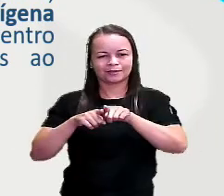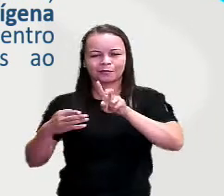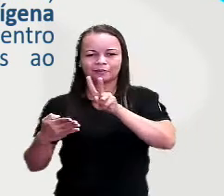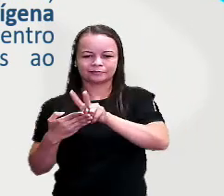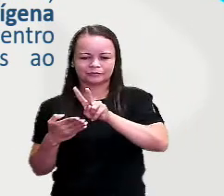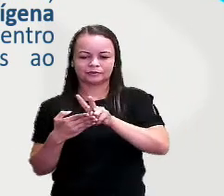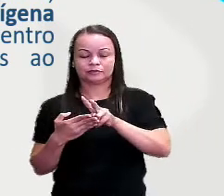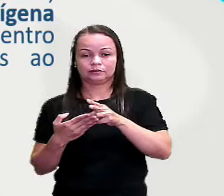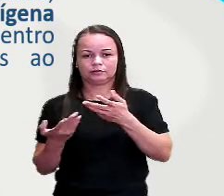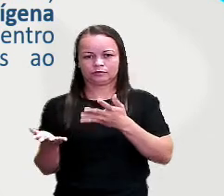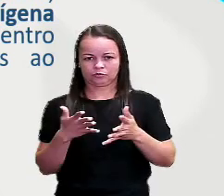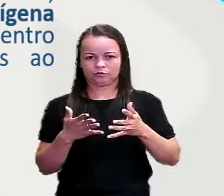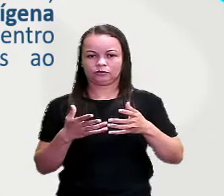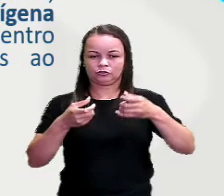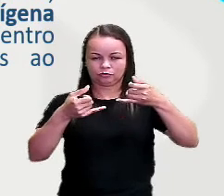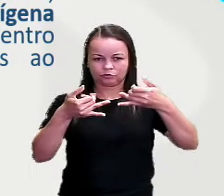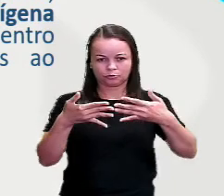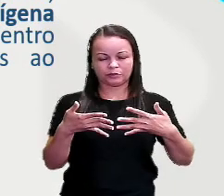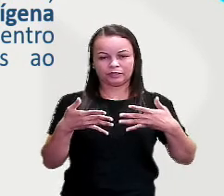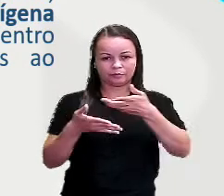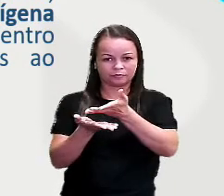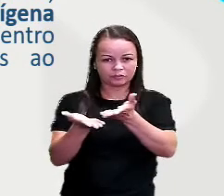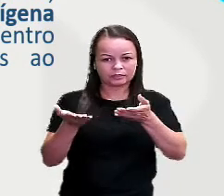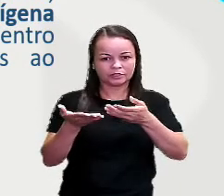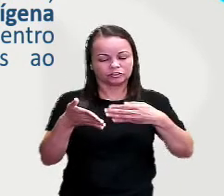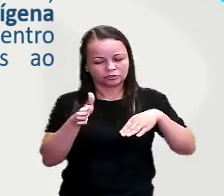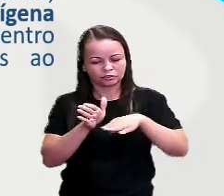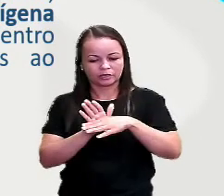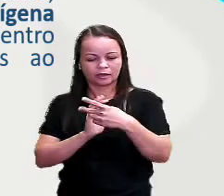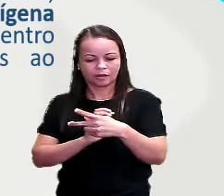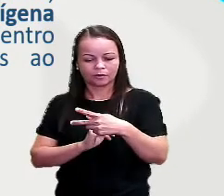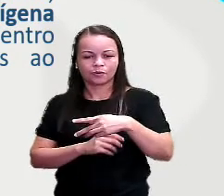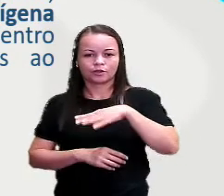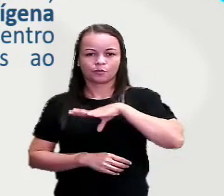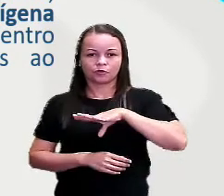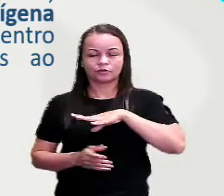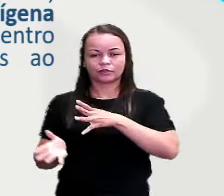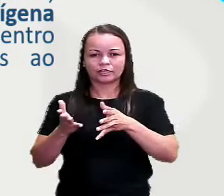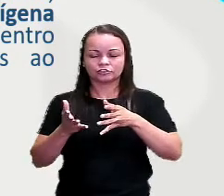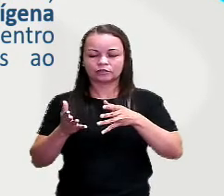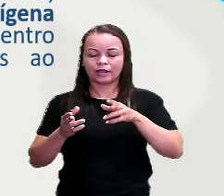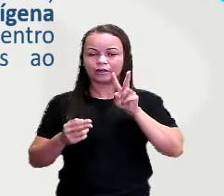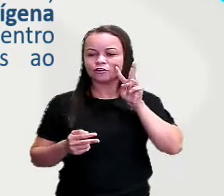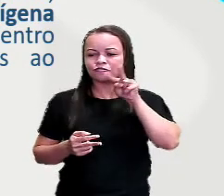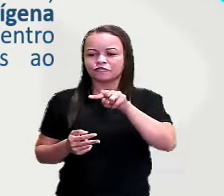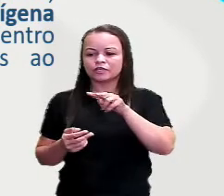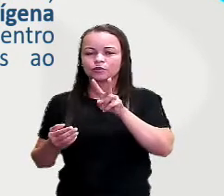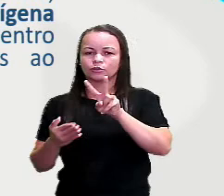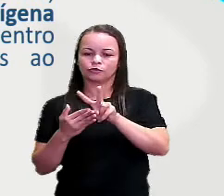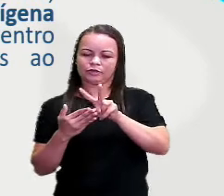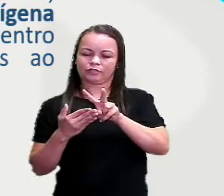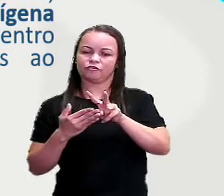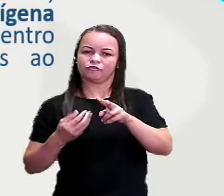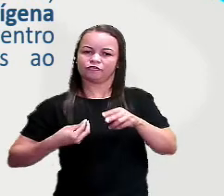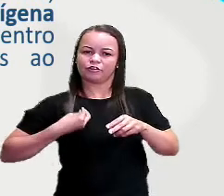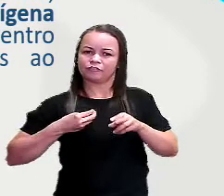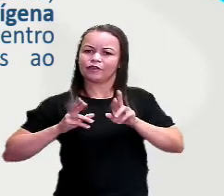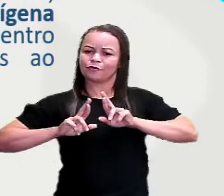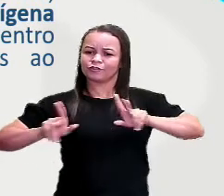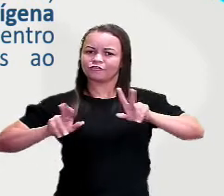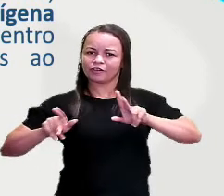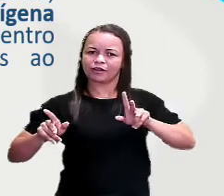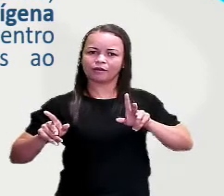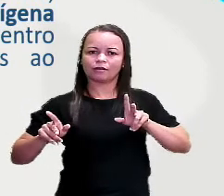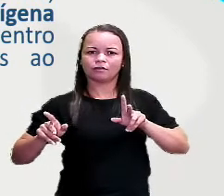eles chegaram, como eu já falei para vocês, eles viram que os indígenas eles viviam de uma forma completamente diferente da deles. Então, o que foi que